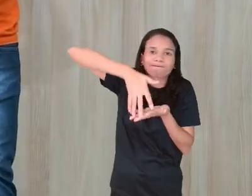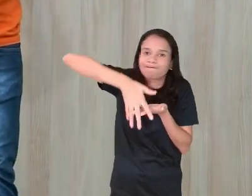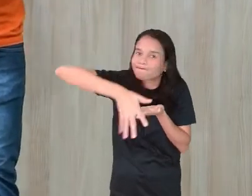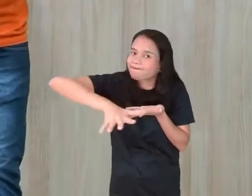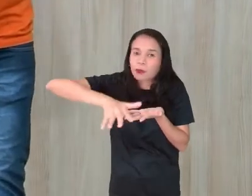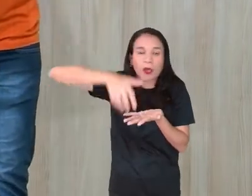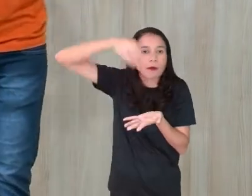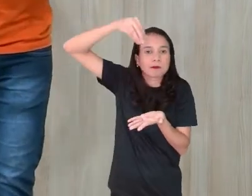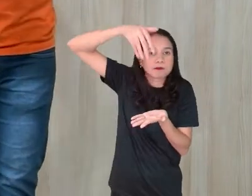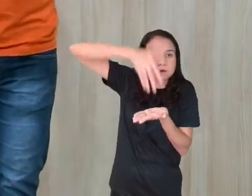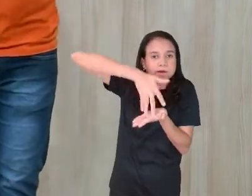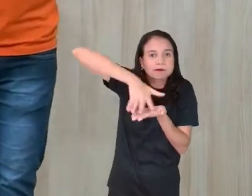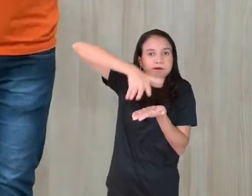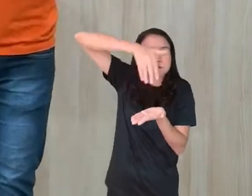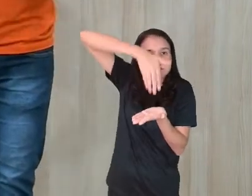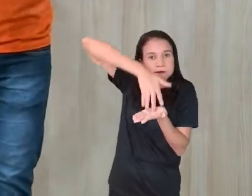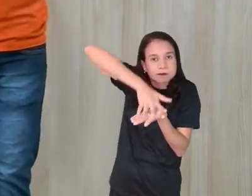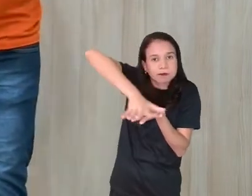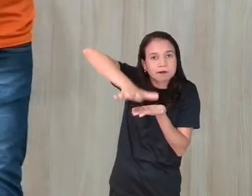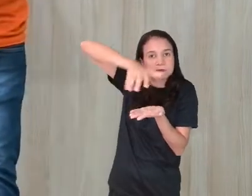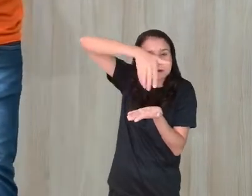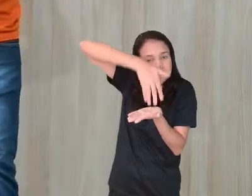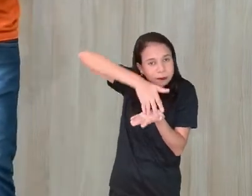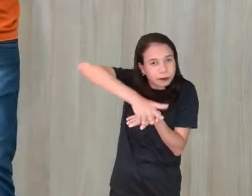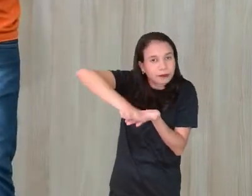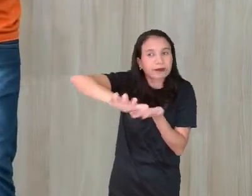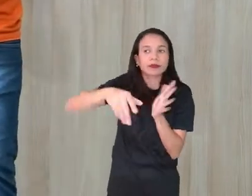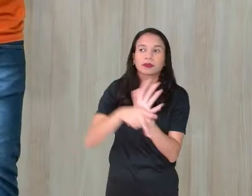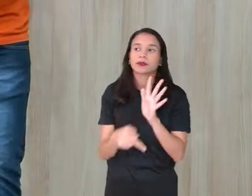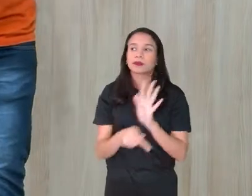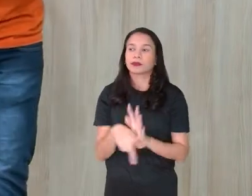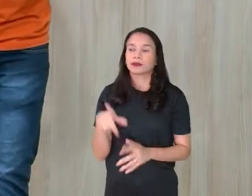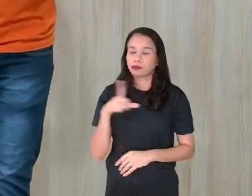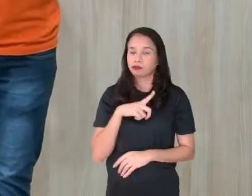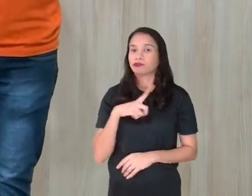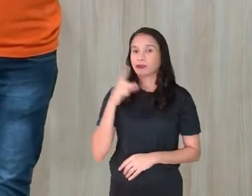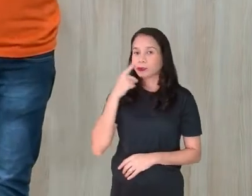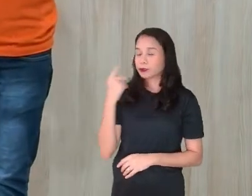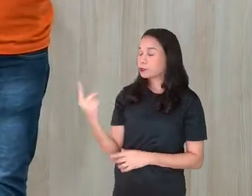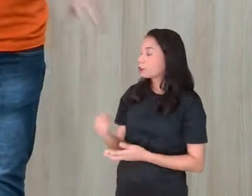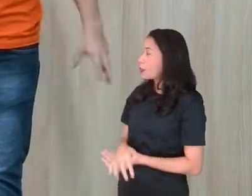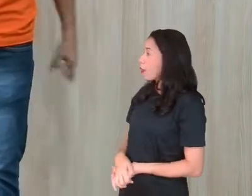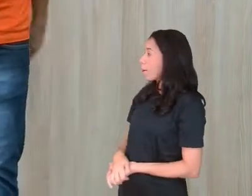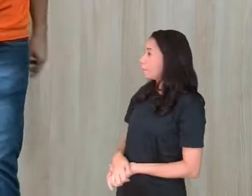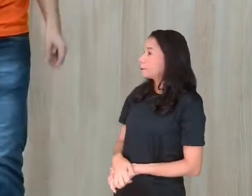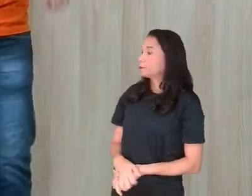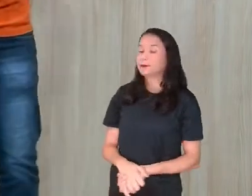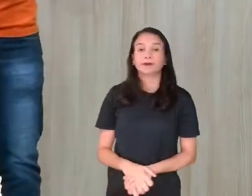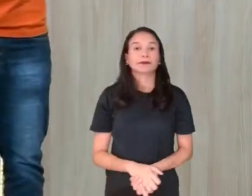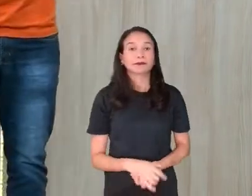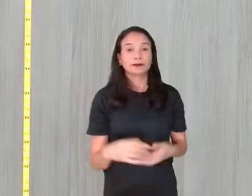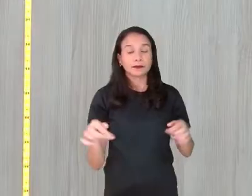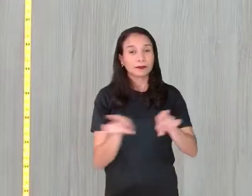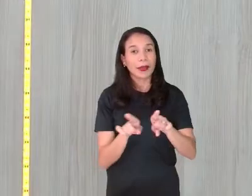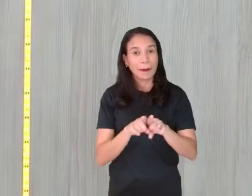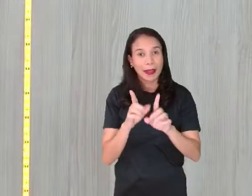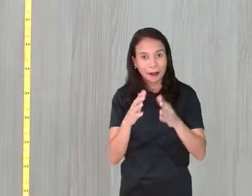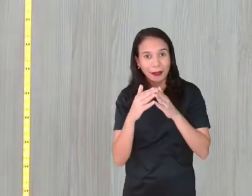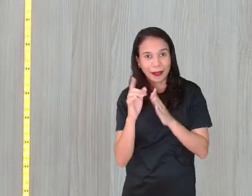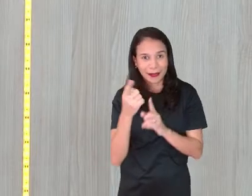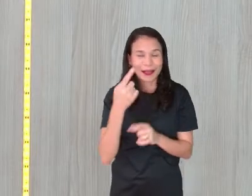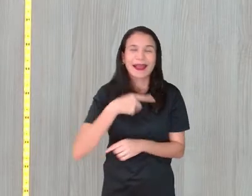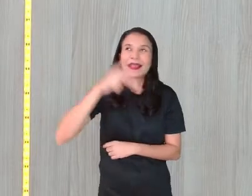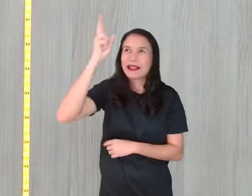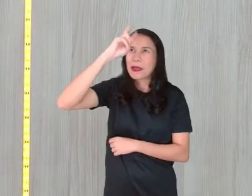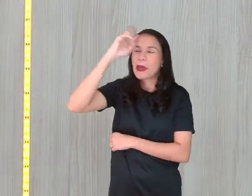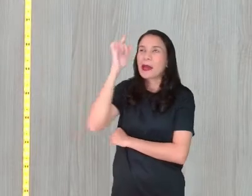o quê? Uma erosão, foi mal aí, uma erosão do solo. Ô Armando, só me dê outra brechinha aí. Eu me lembrei de